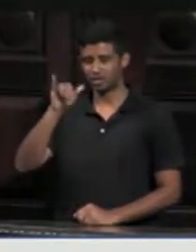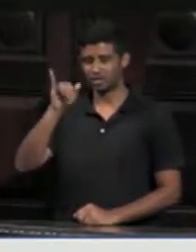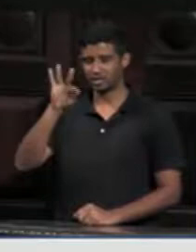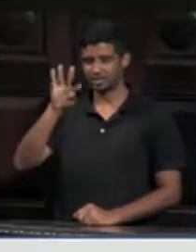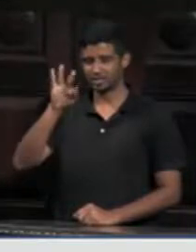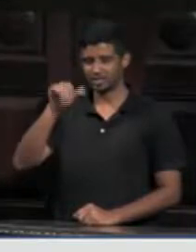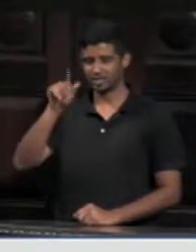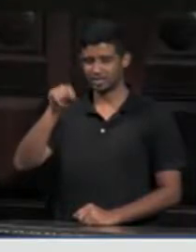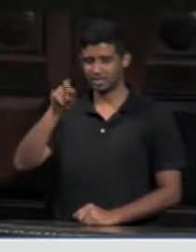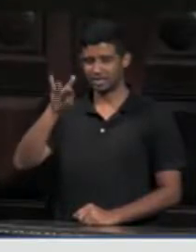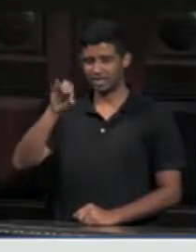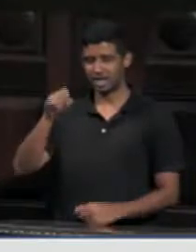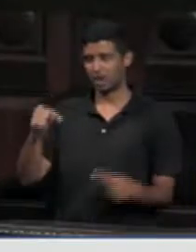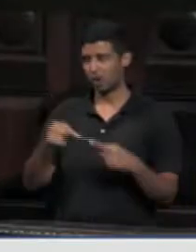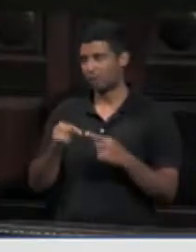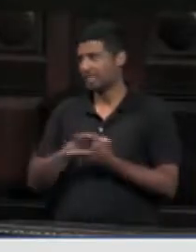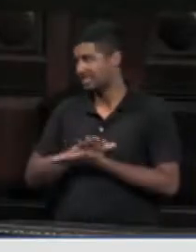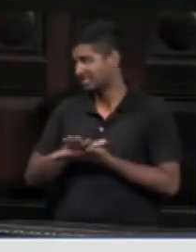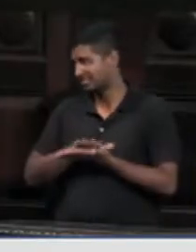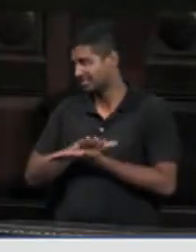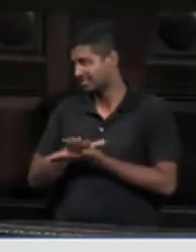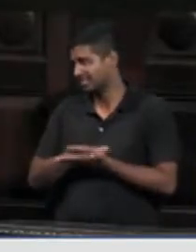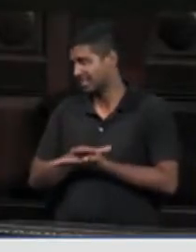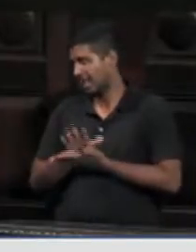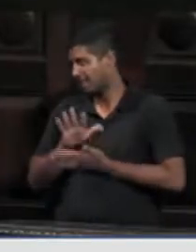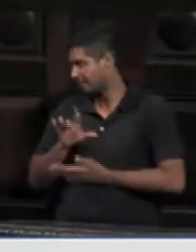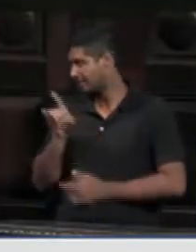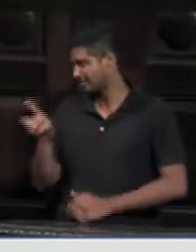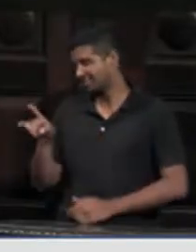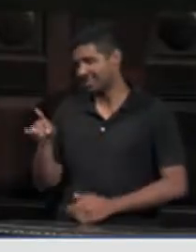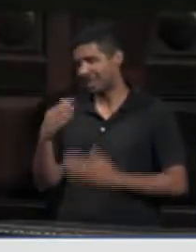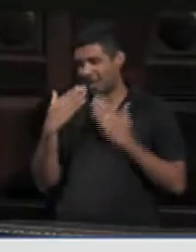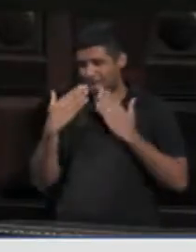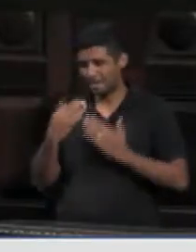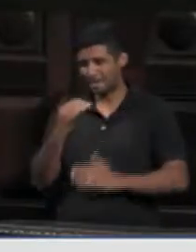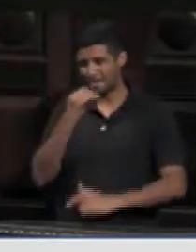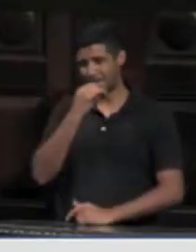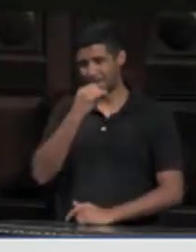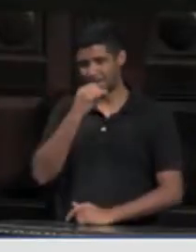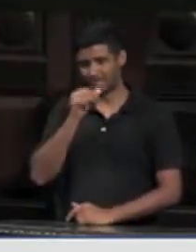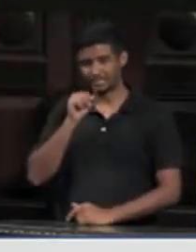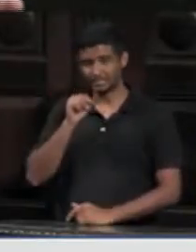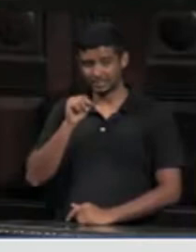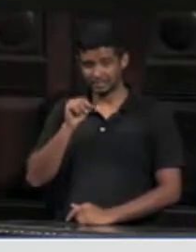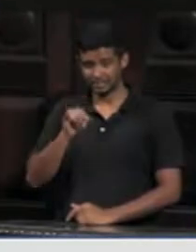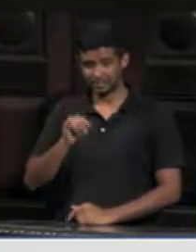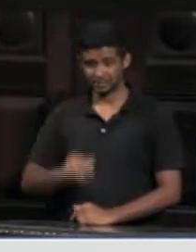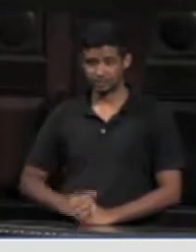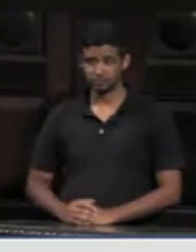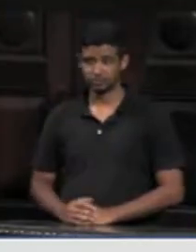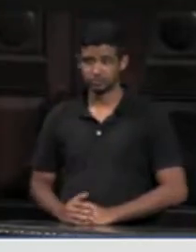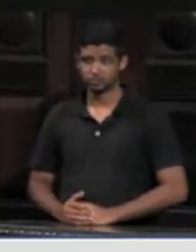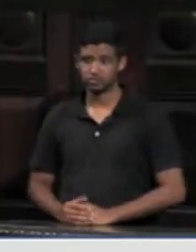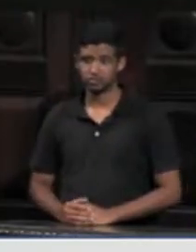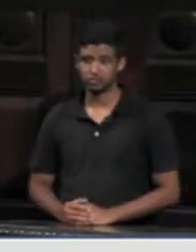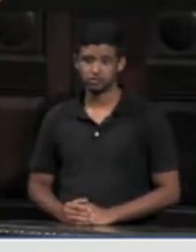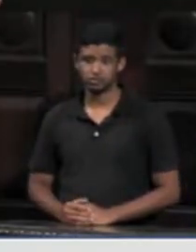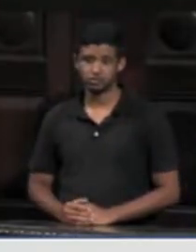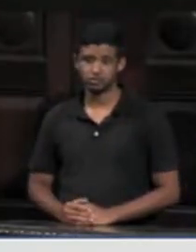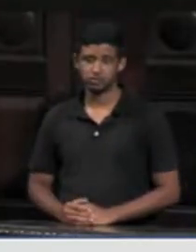minha discordância, que ele deu aqui o exemplo. Se quisermos ler um texto de